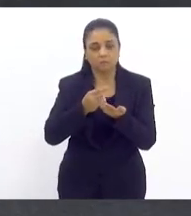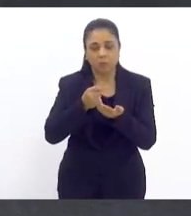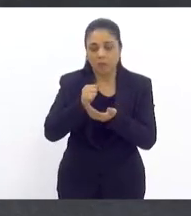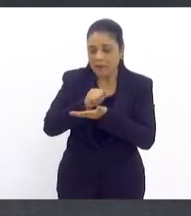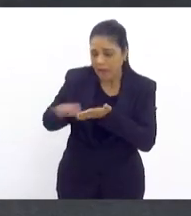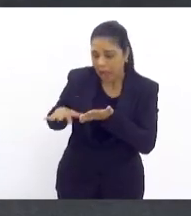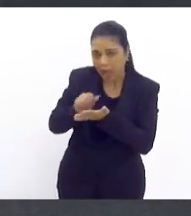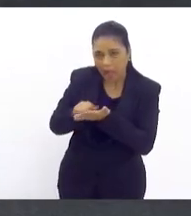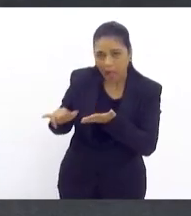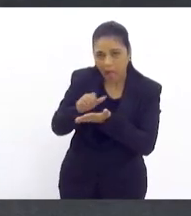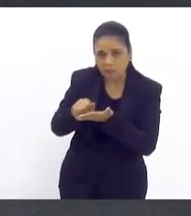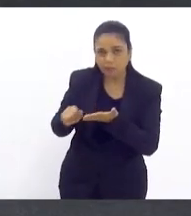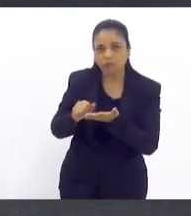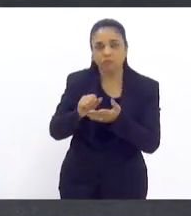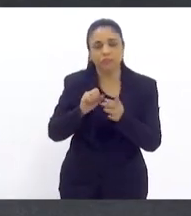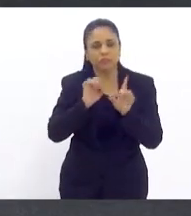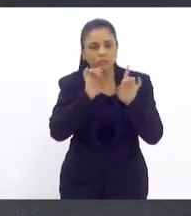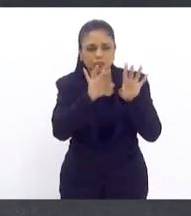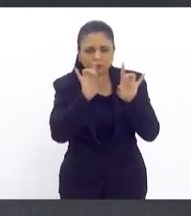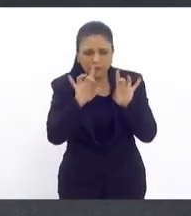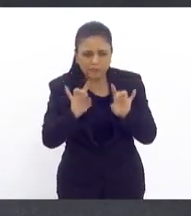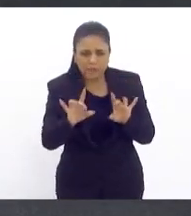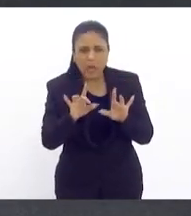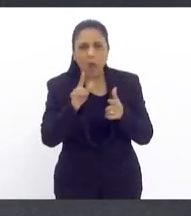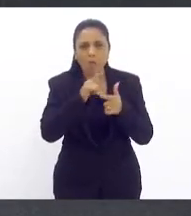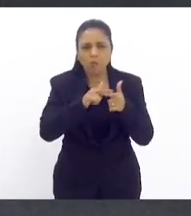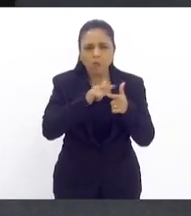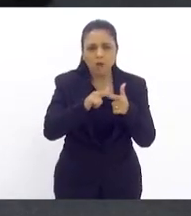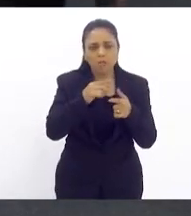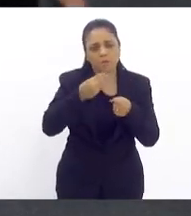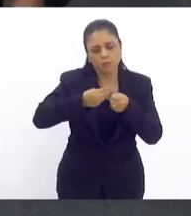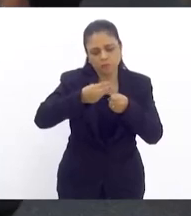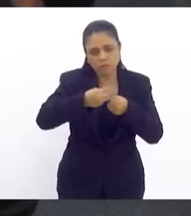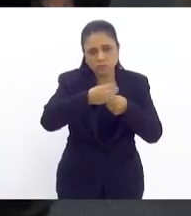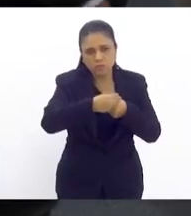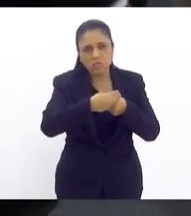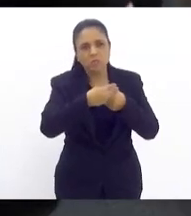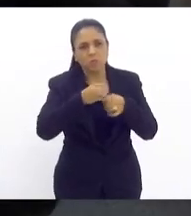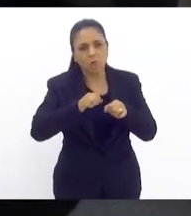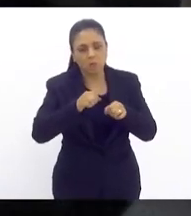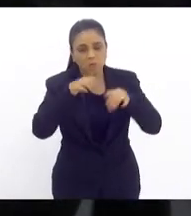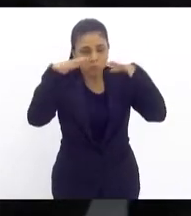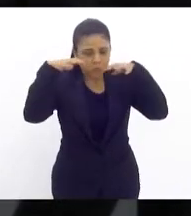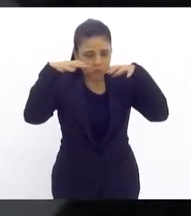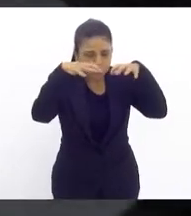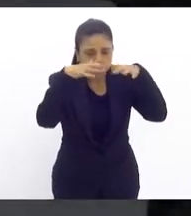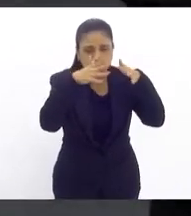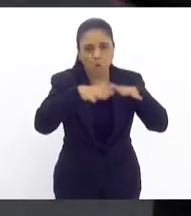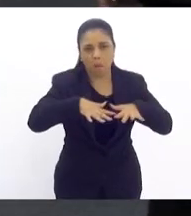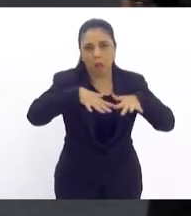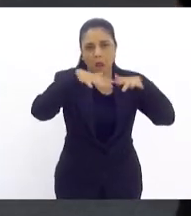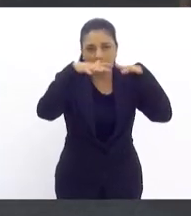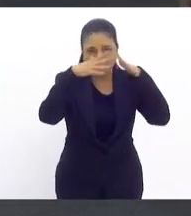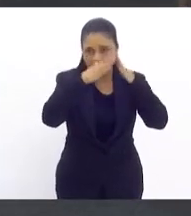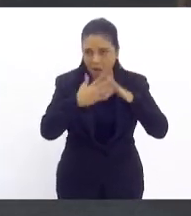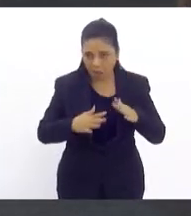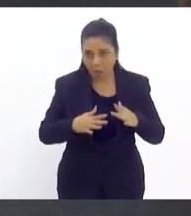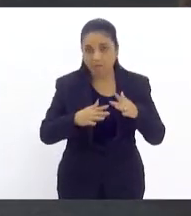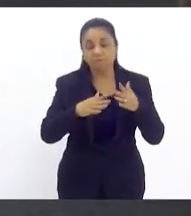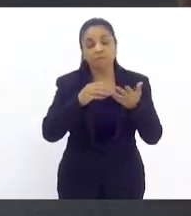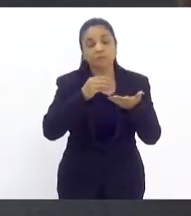tirando essas questões especiais quem te ajuda por exemplo o município que teve inundação que o resto Será